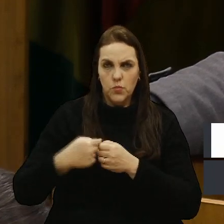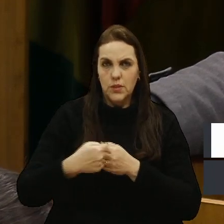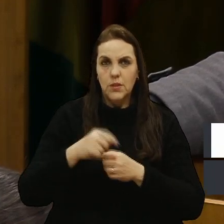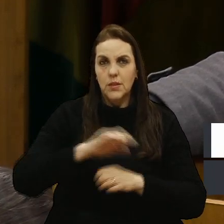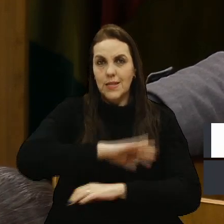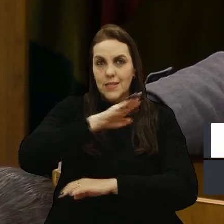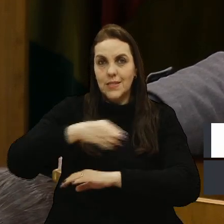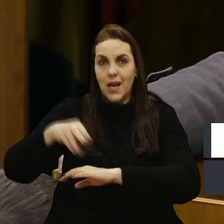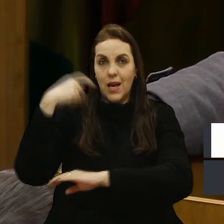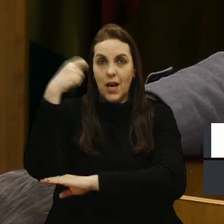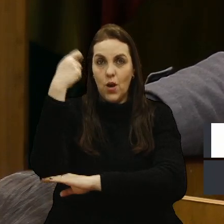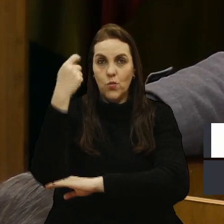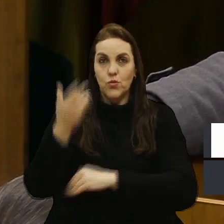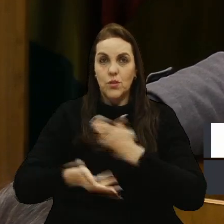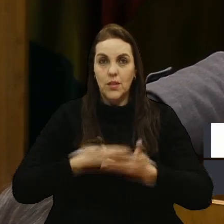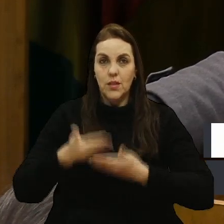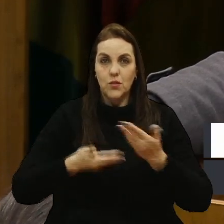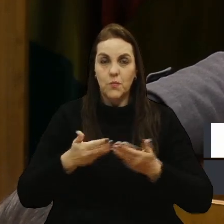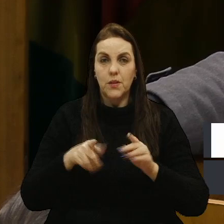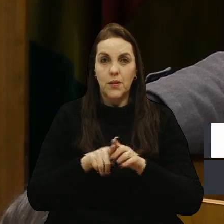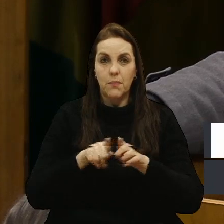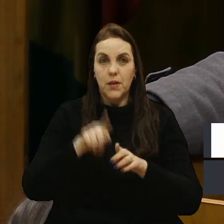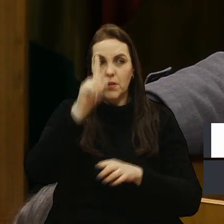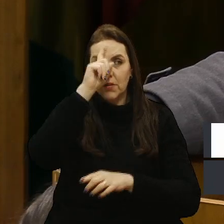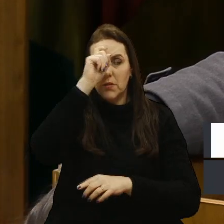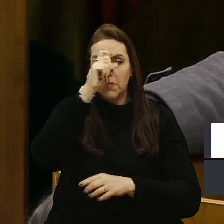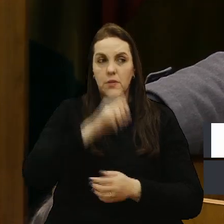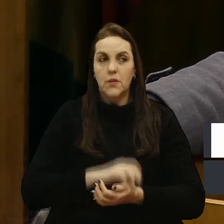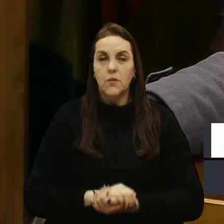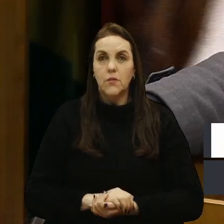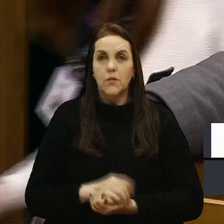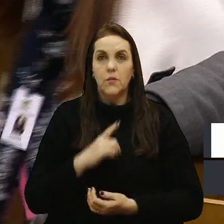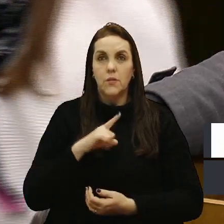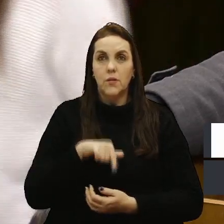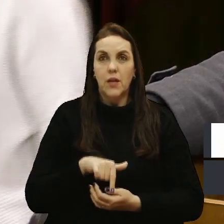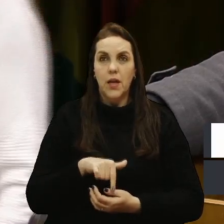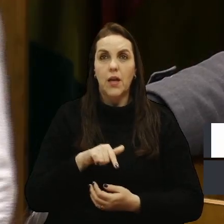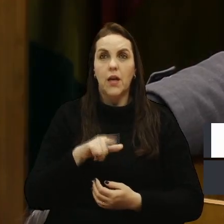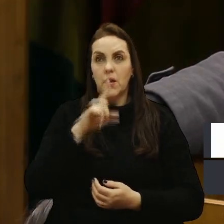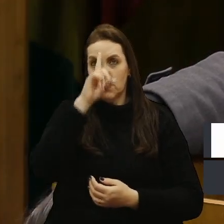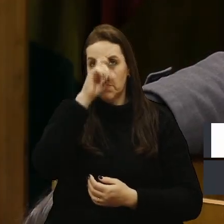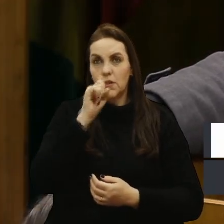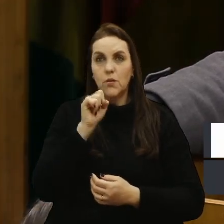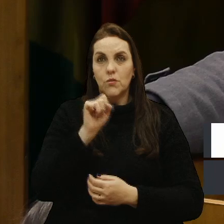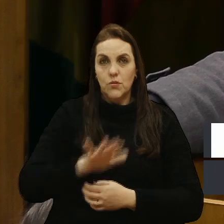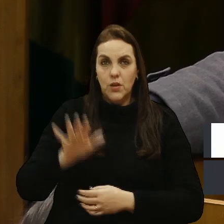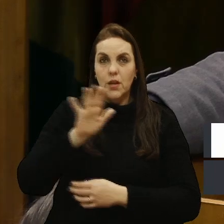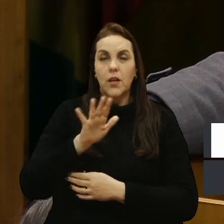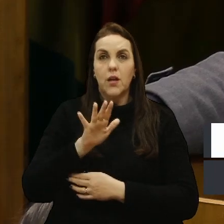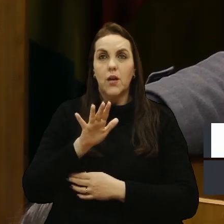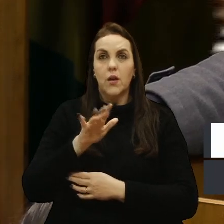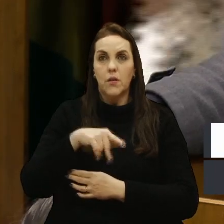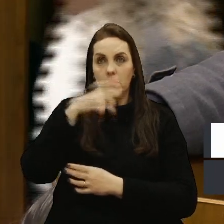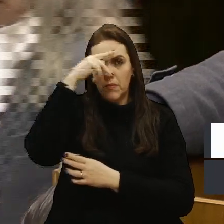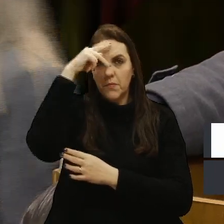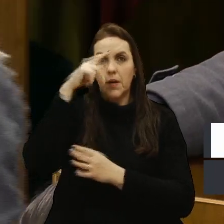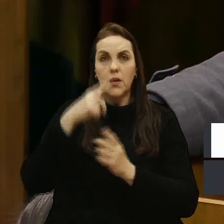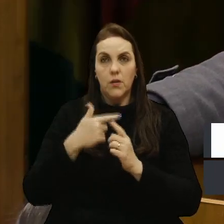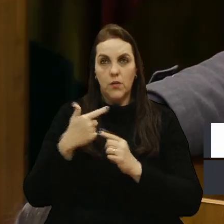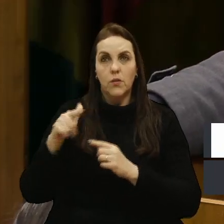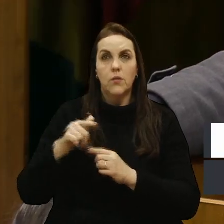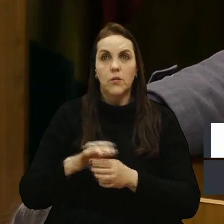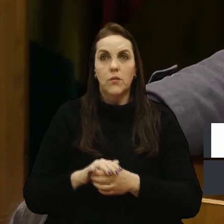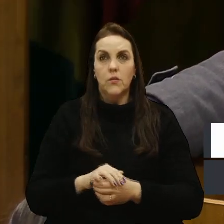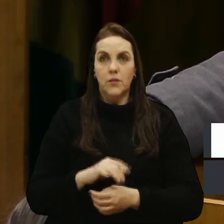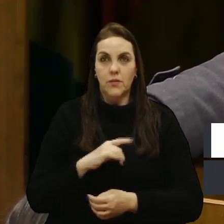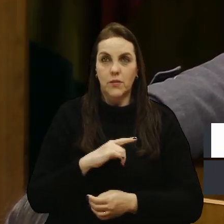Gaúcha a atendimento também neste hospital, aos modos do que acontece, por exemplo, no Hospital Geral, Hospital Pompeia e outros, né, para que não atenda somente Caxias do